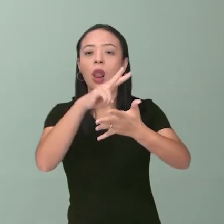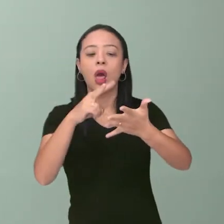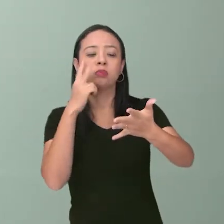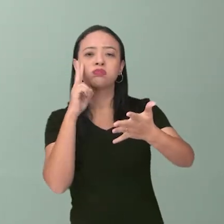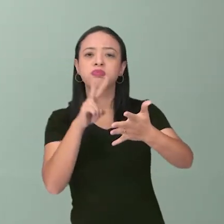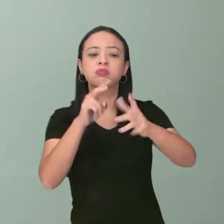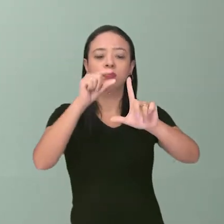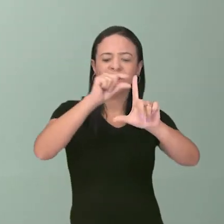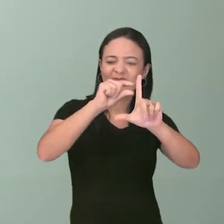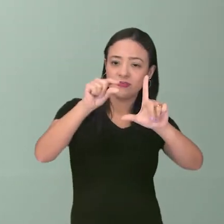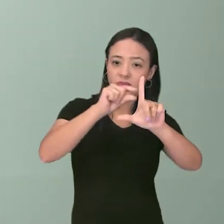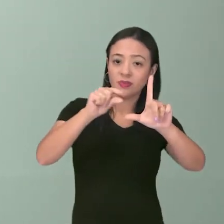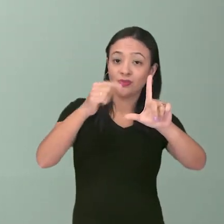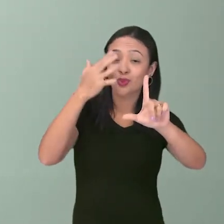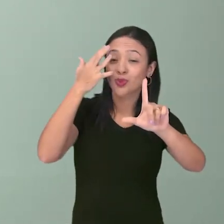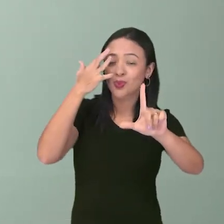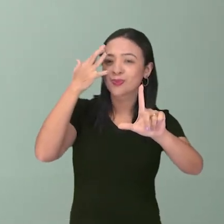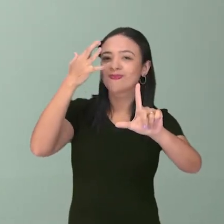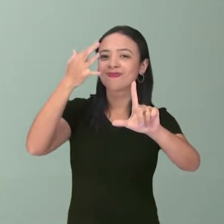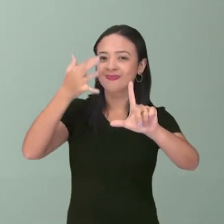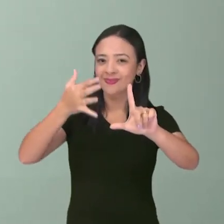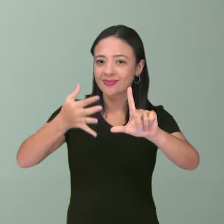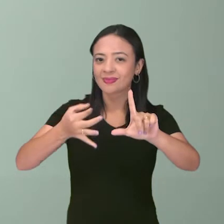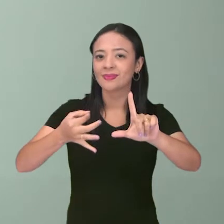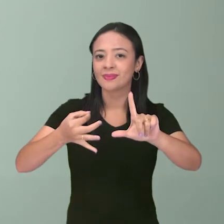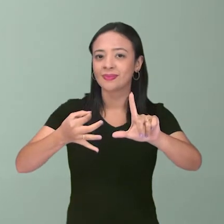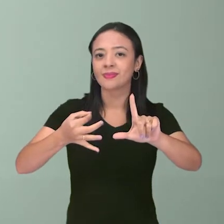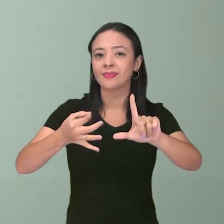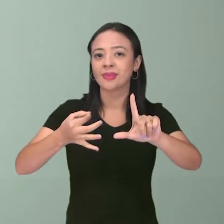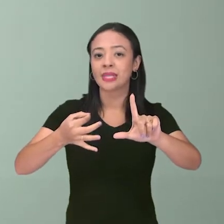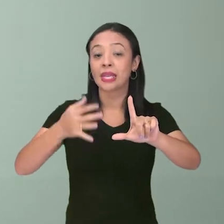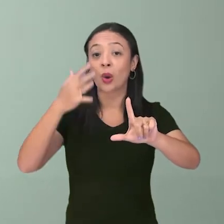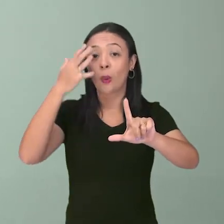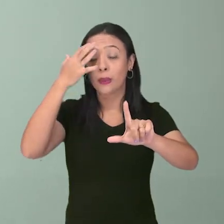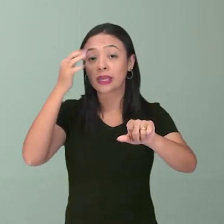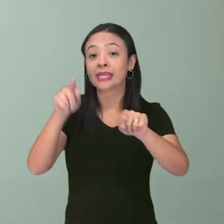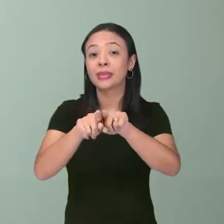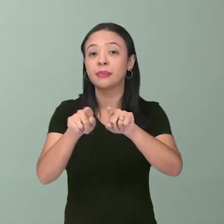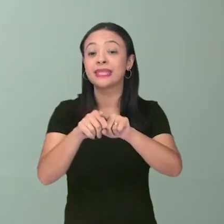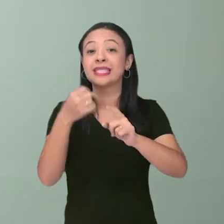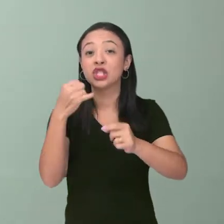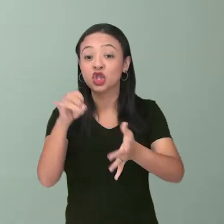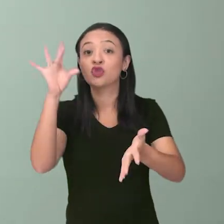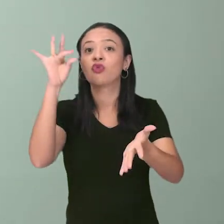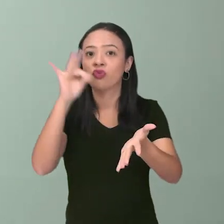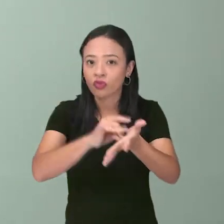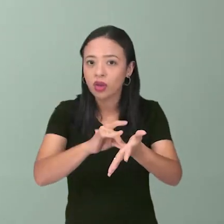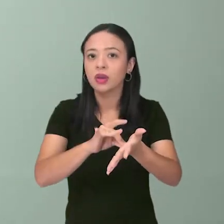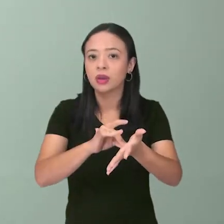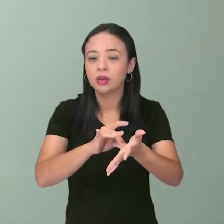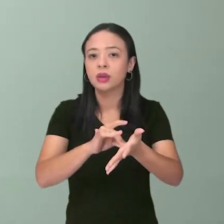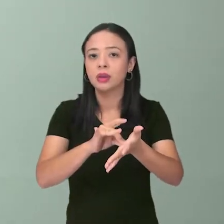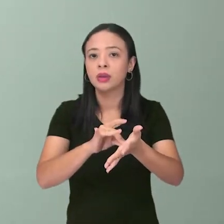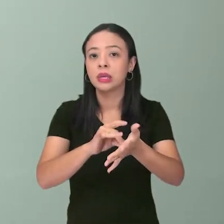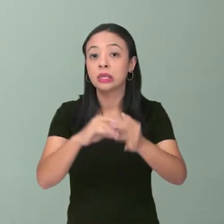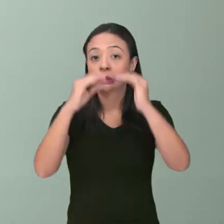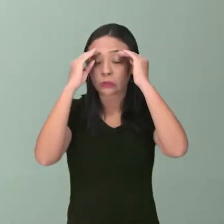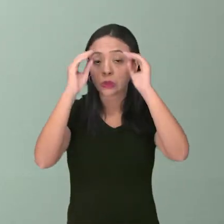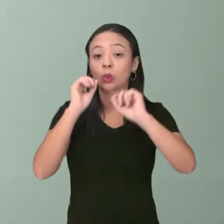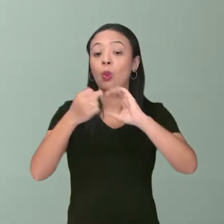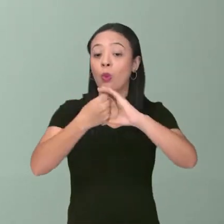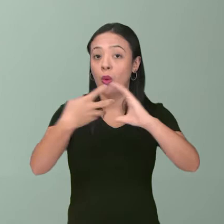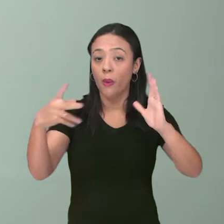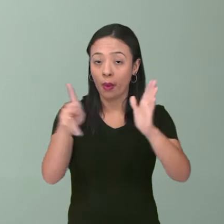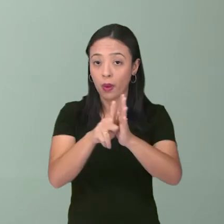em geral, a compreensão e a veracidade dos fatos. De acordo com a característica